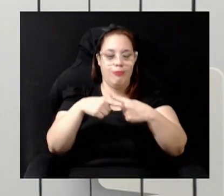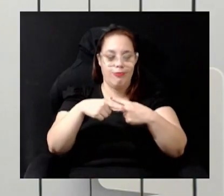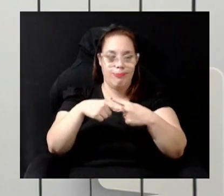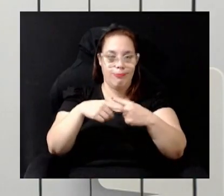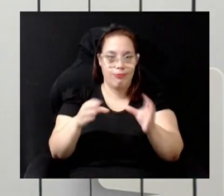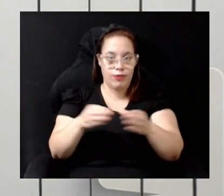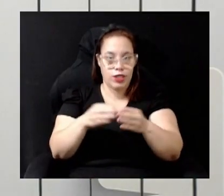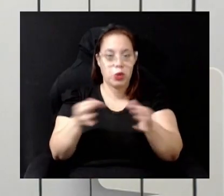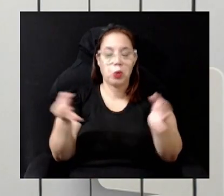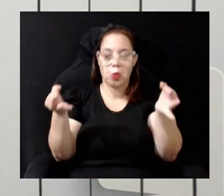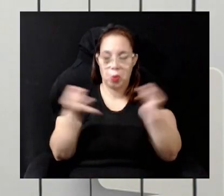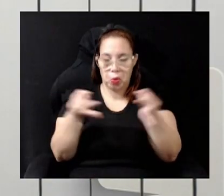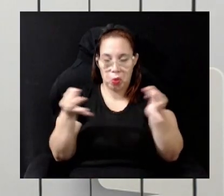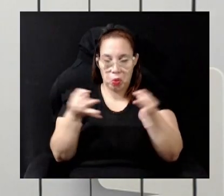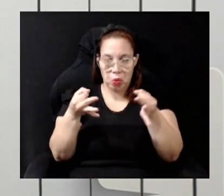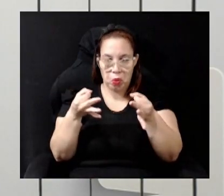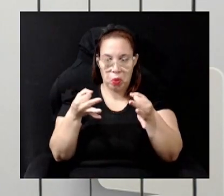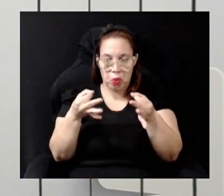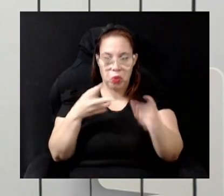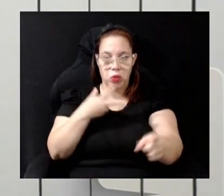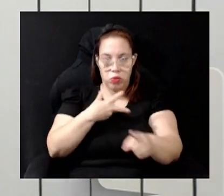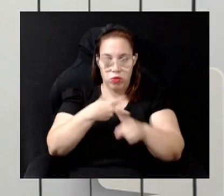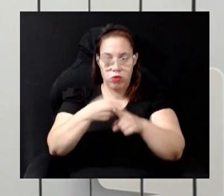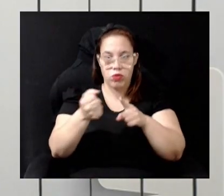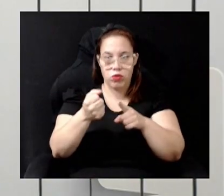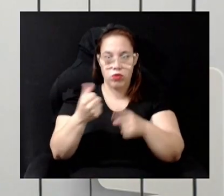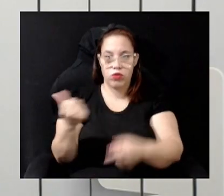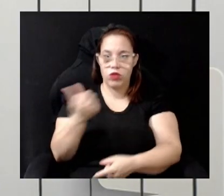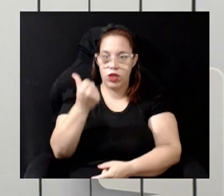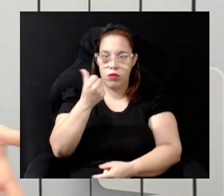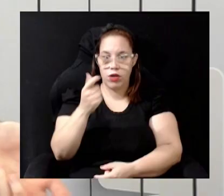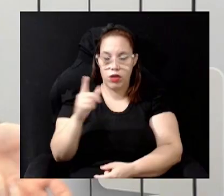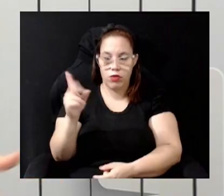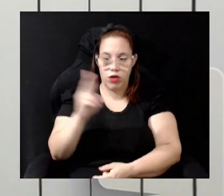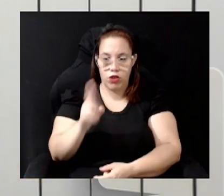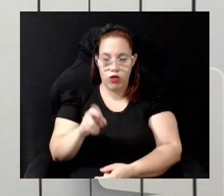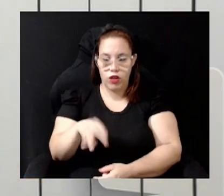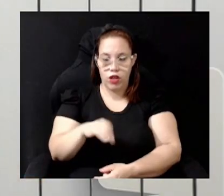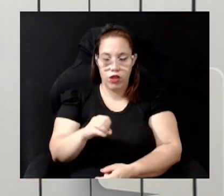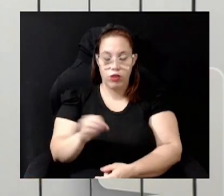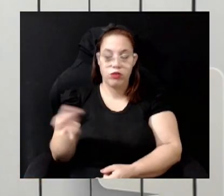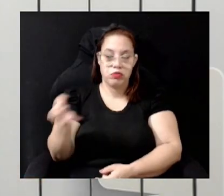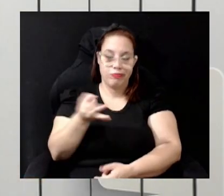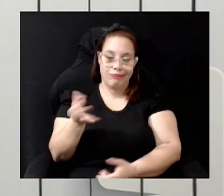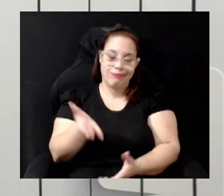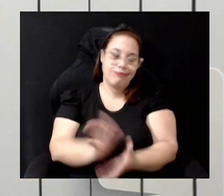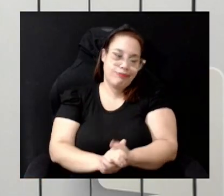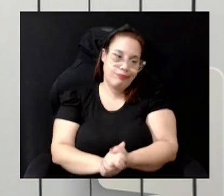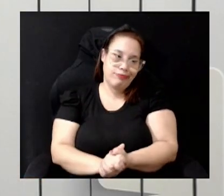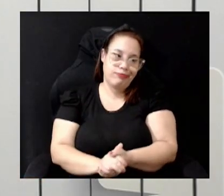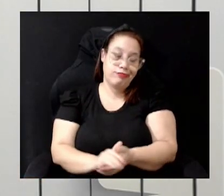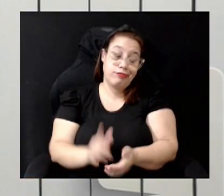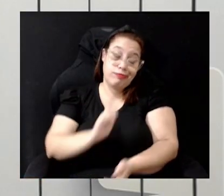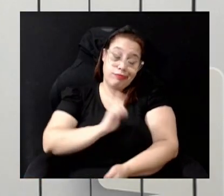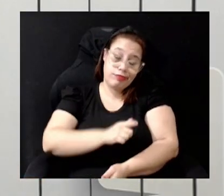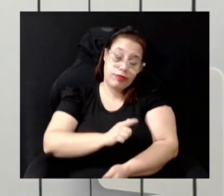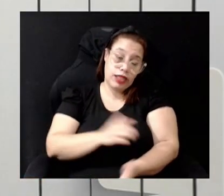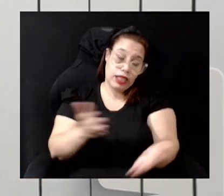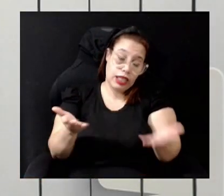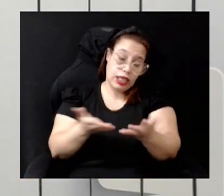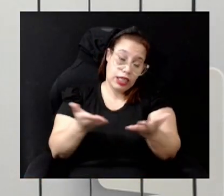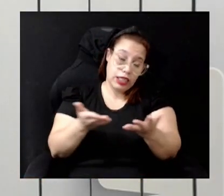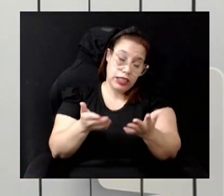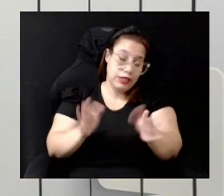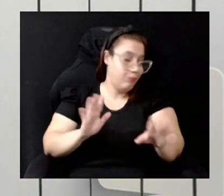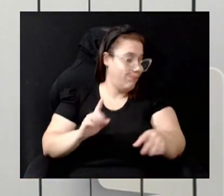que deve conquistar o acesso à primeira divisão, qualificada. Então, a situação do Guarani agora é quase irreversível,